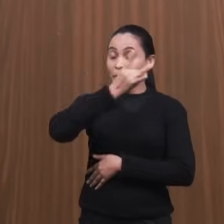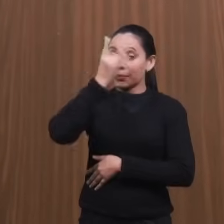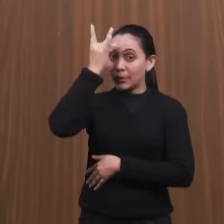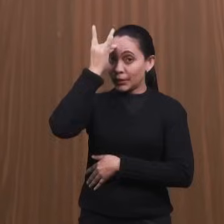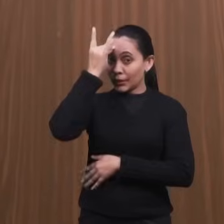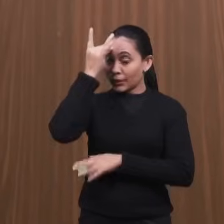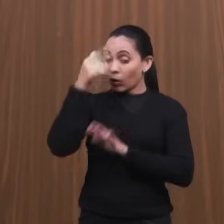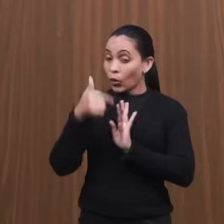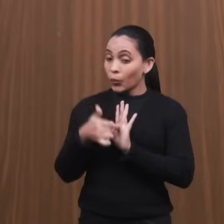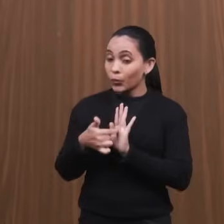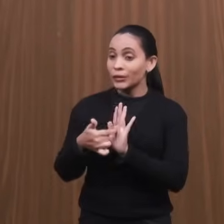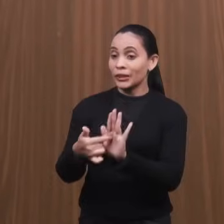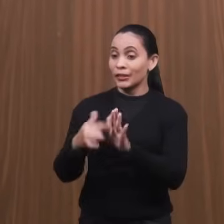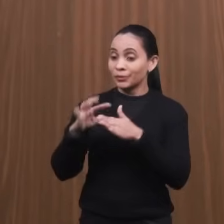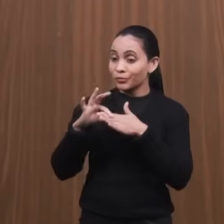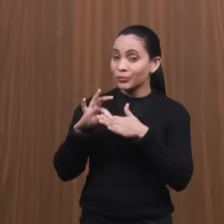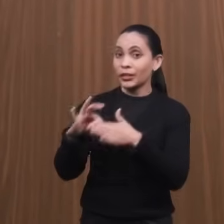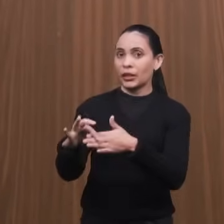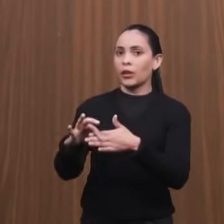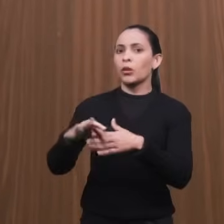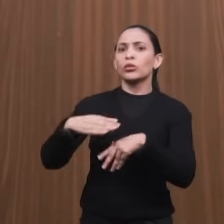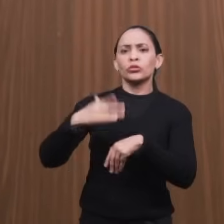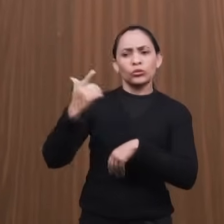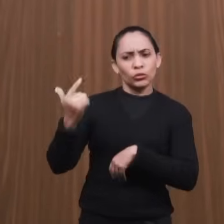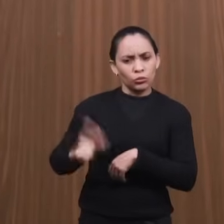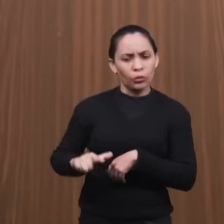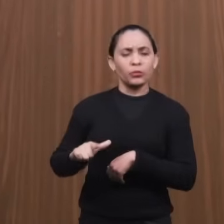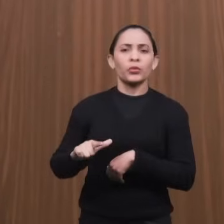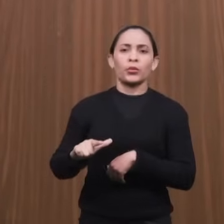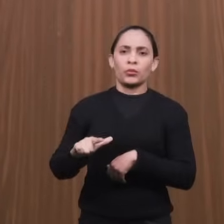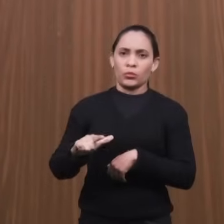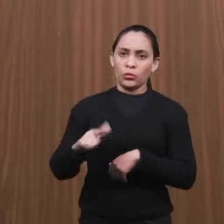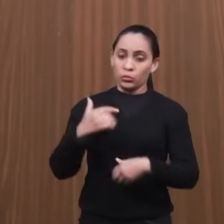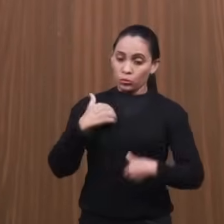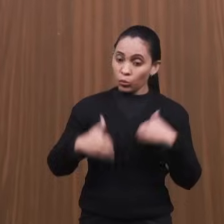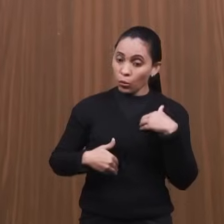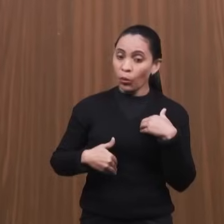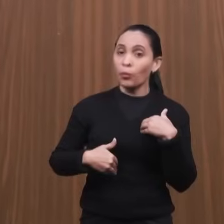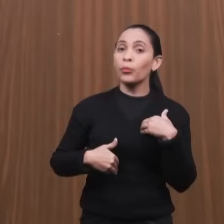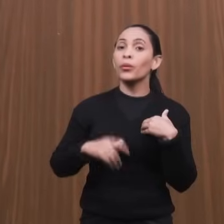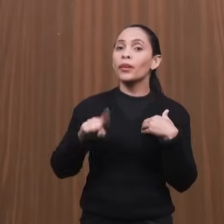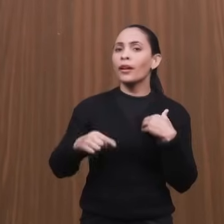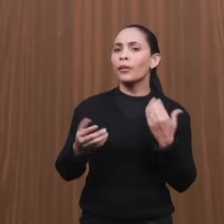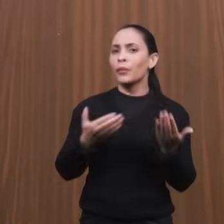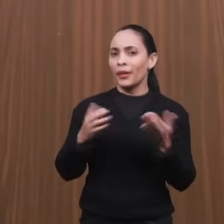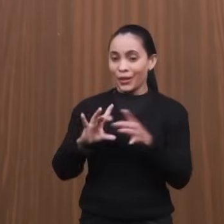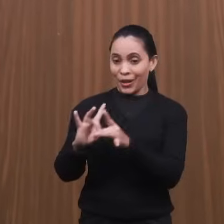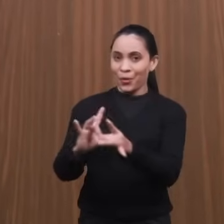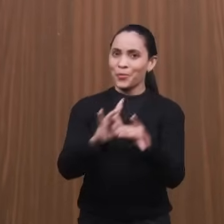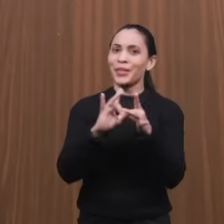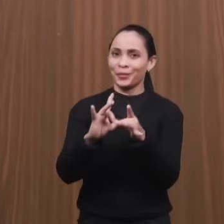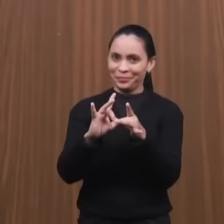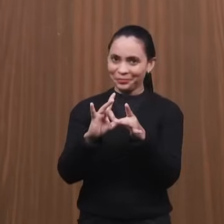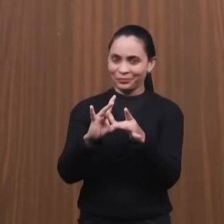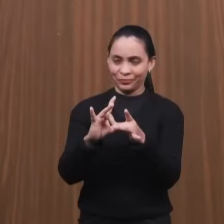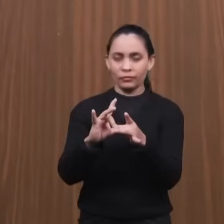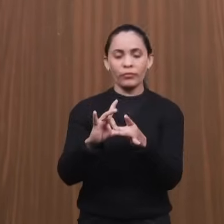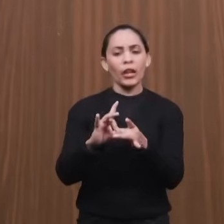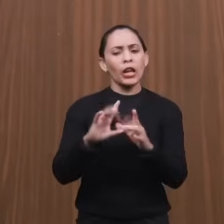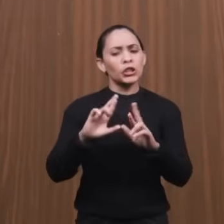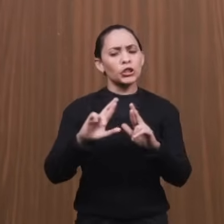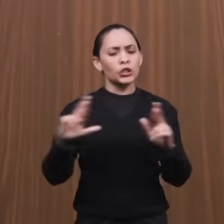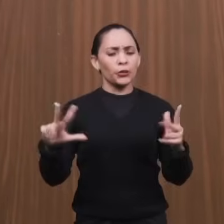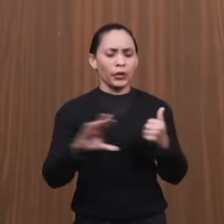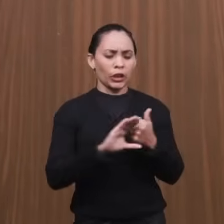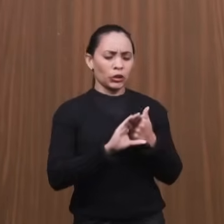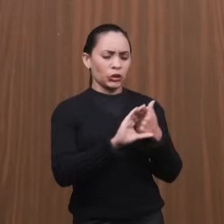Santo. Aonde? Mais uma vez, no corpo. É por isso que é diferente daquilo que o cristianismo